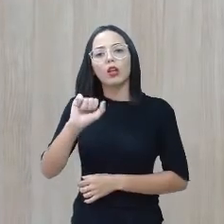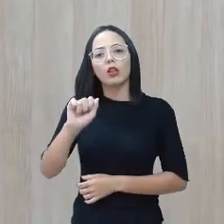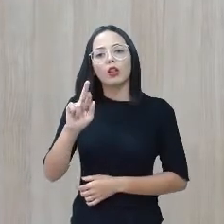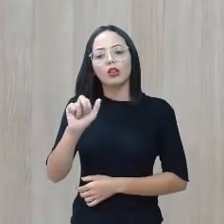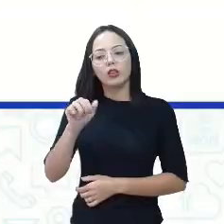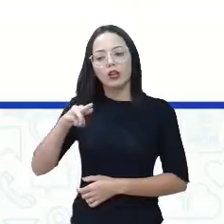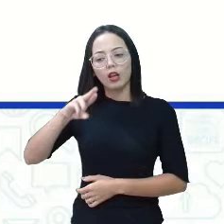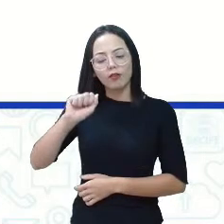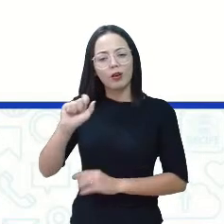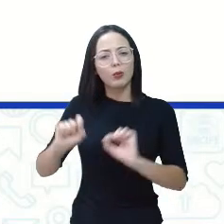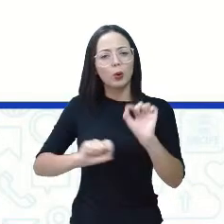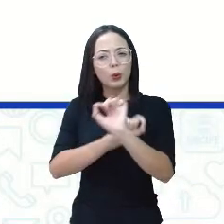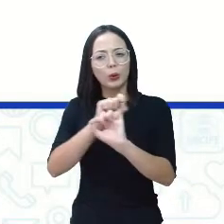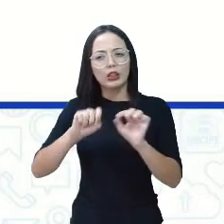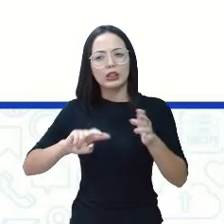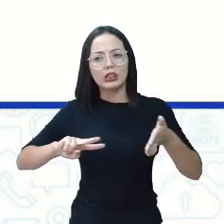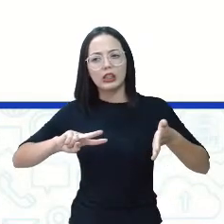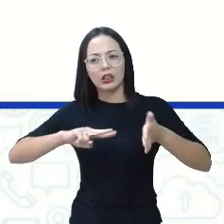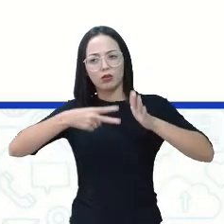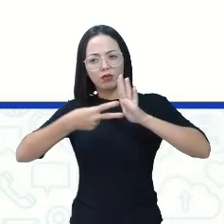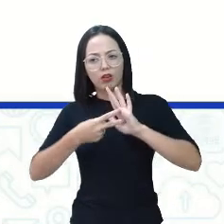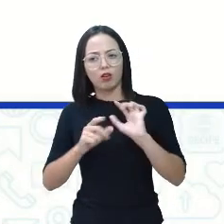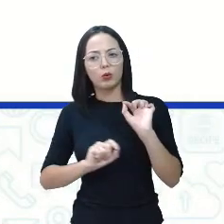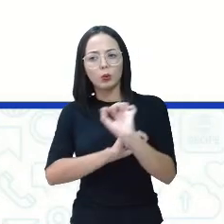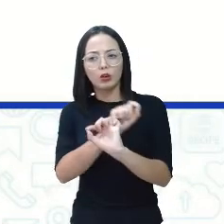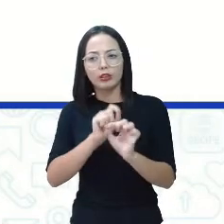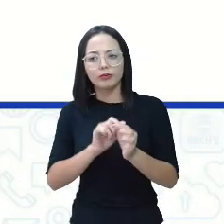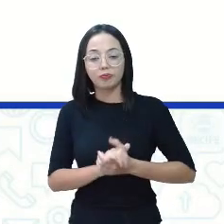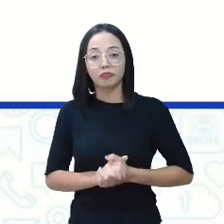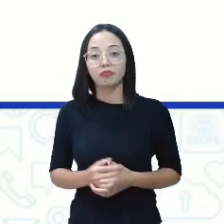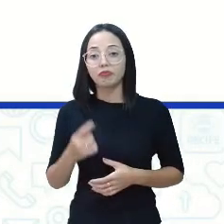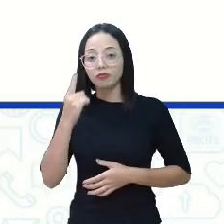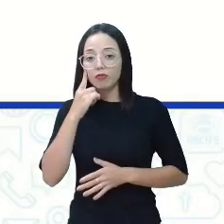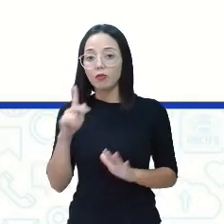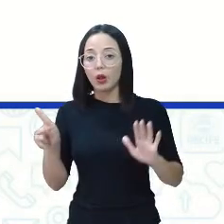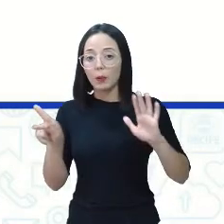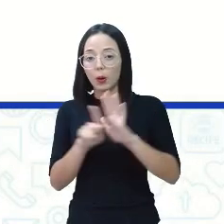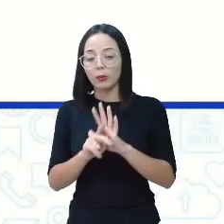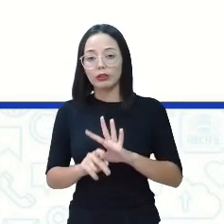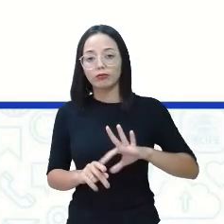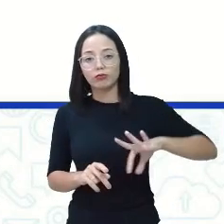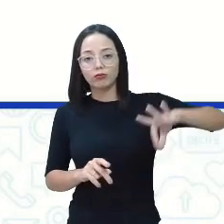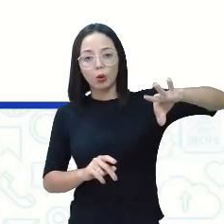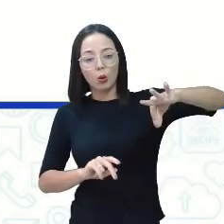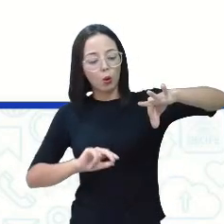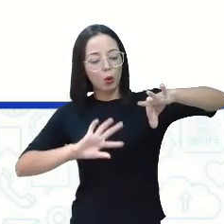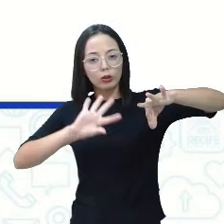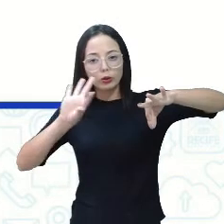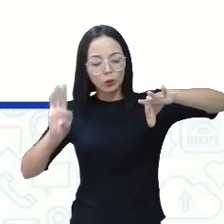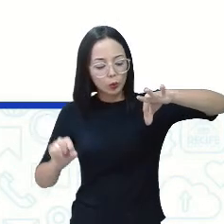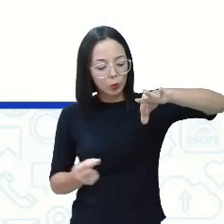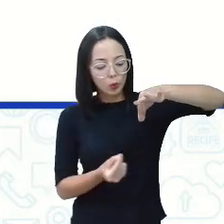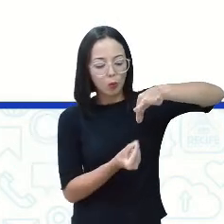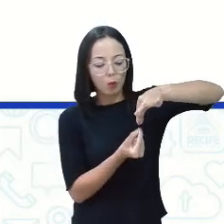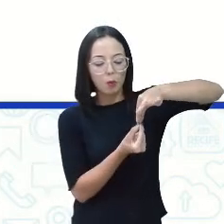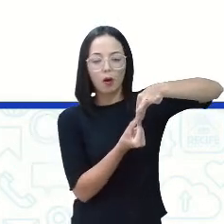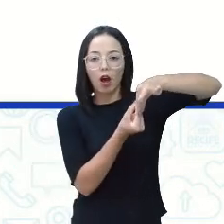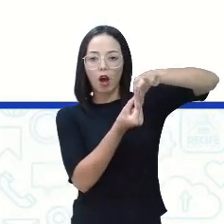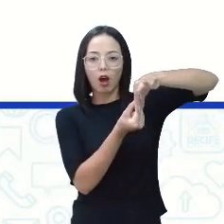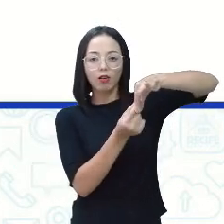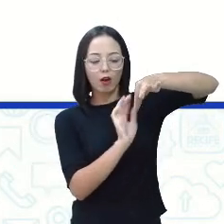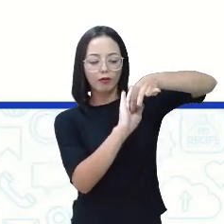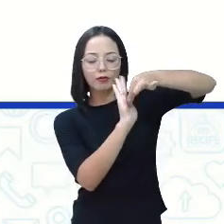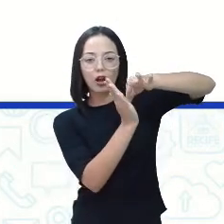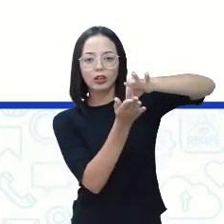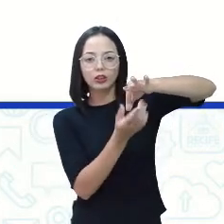Então realmente o que é o diafragma? É uma espécie de capa e essa capa deve ser colocada dentro da